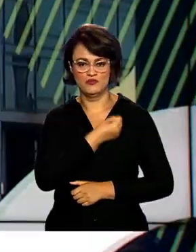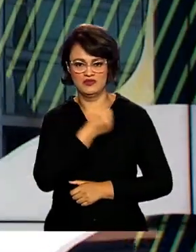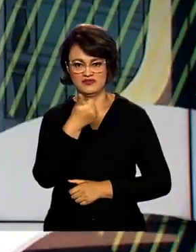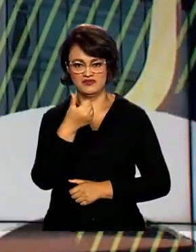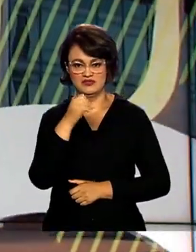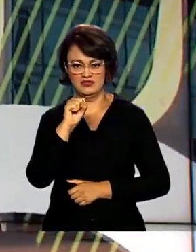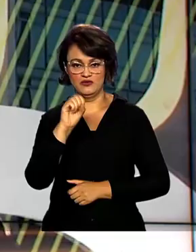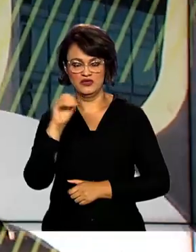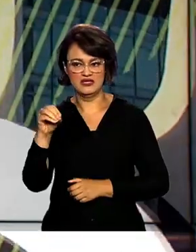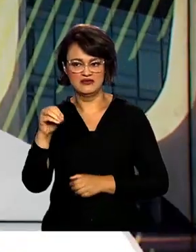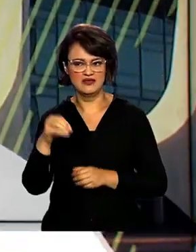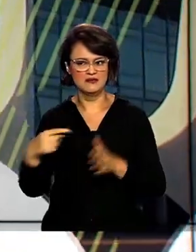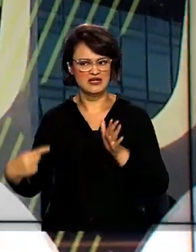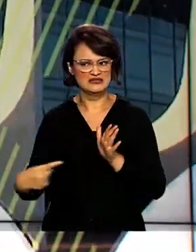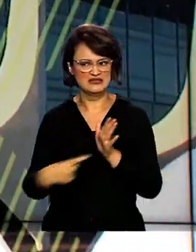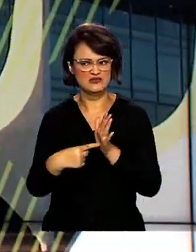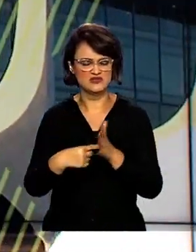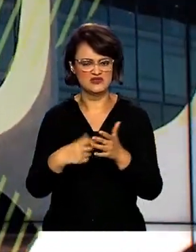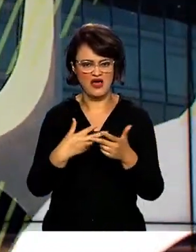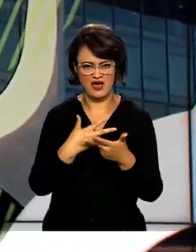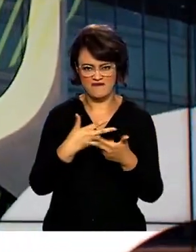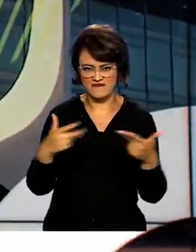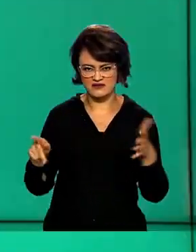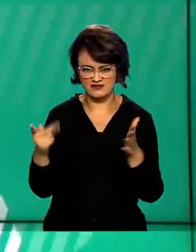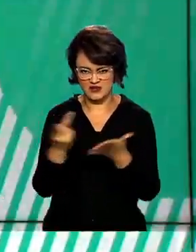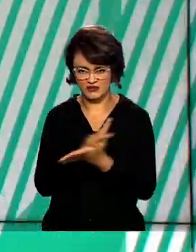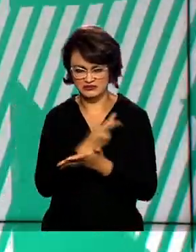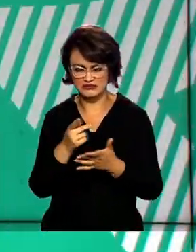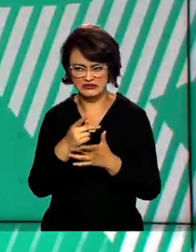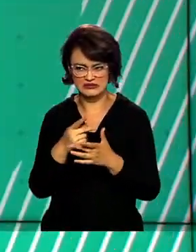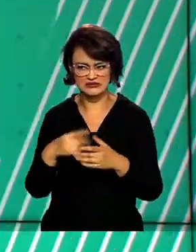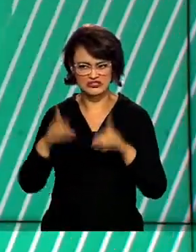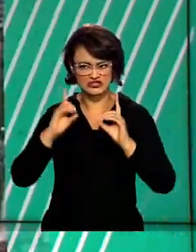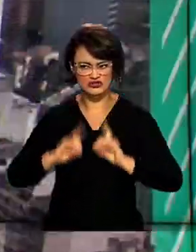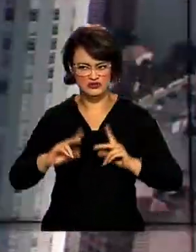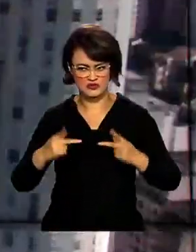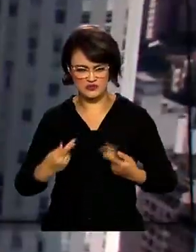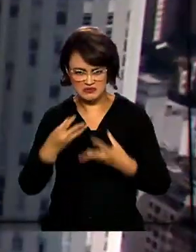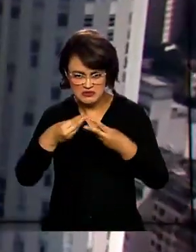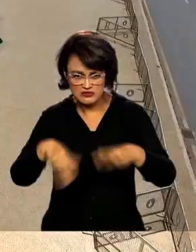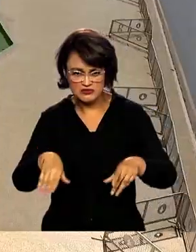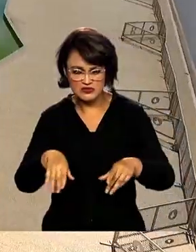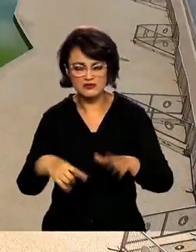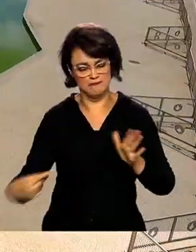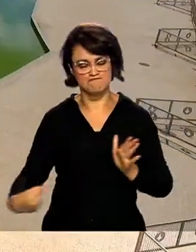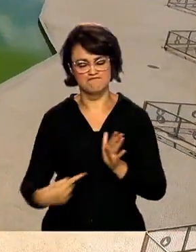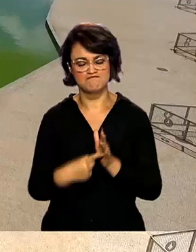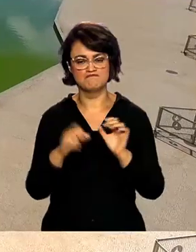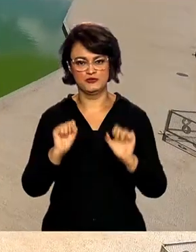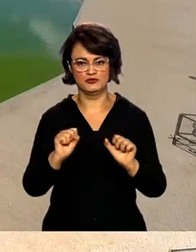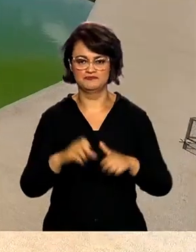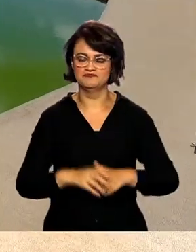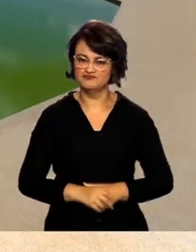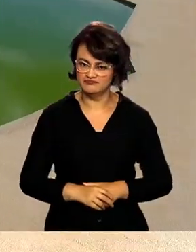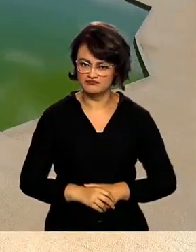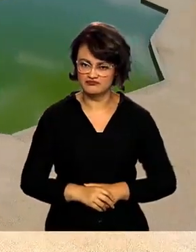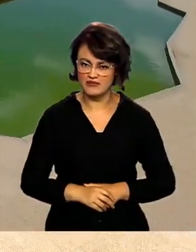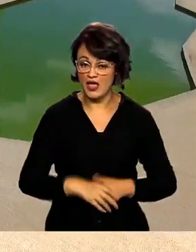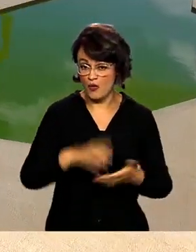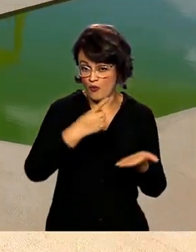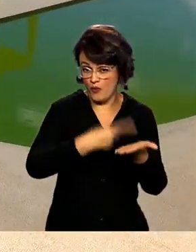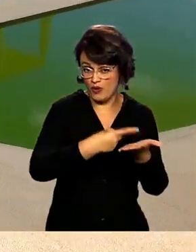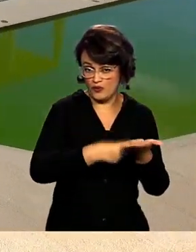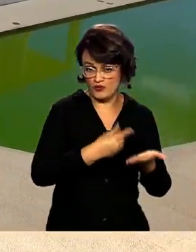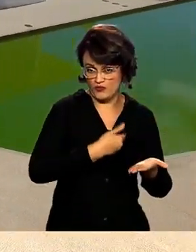denunciar casos ou suspeitas de violação dos direitos humanos. O acordo entre o